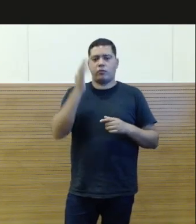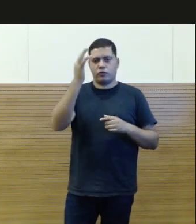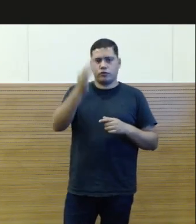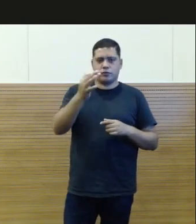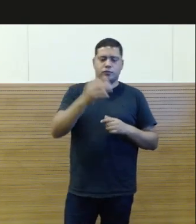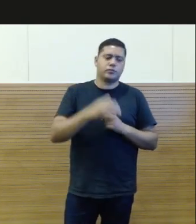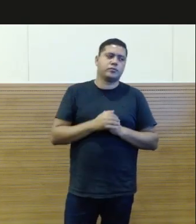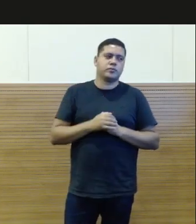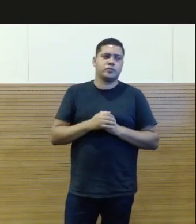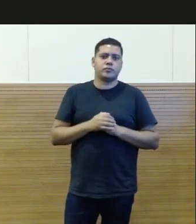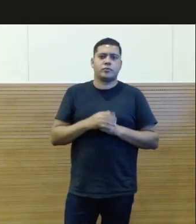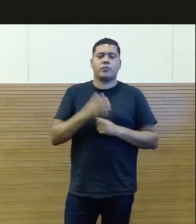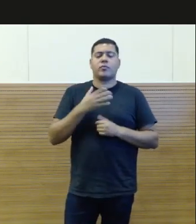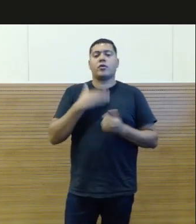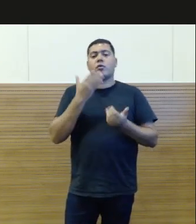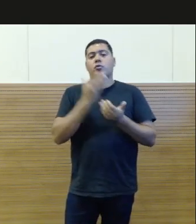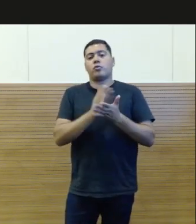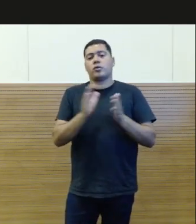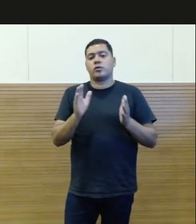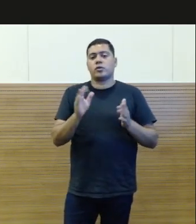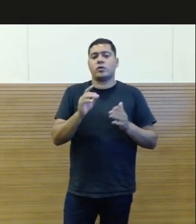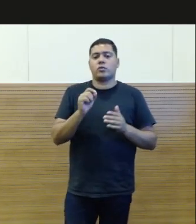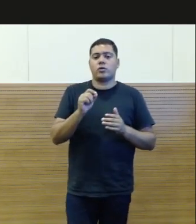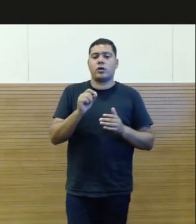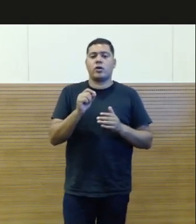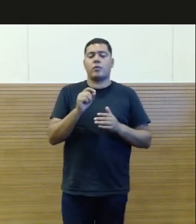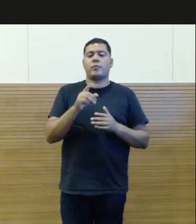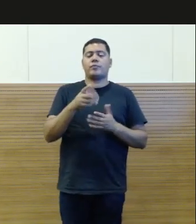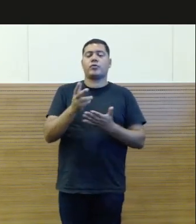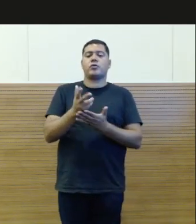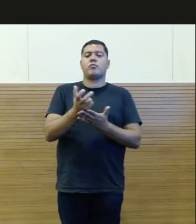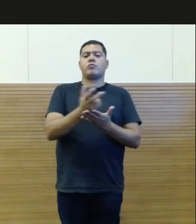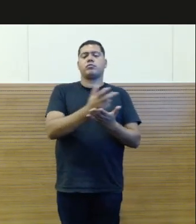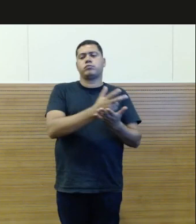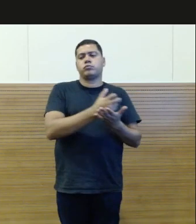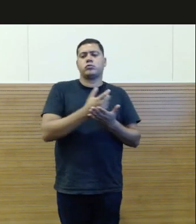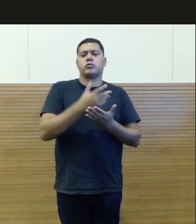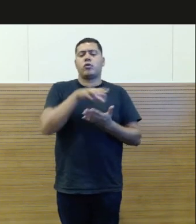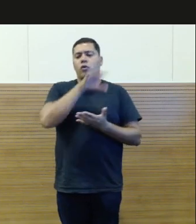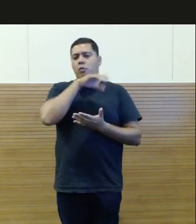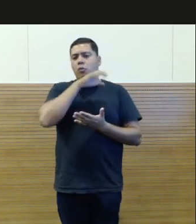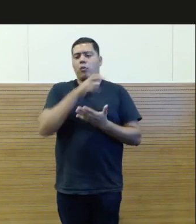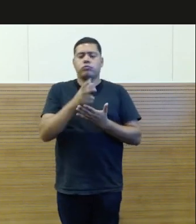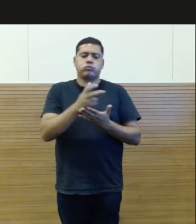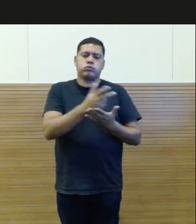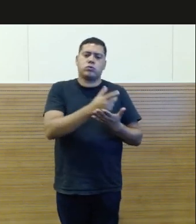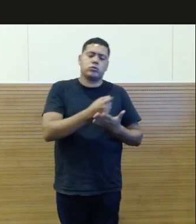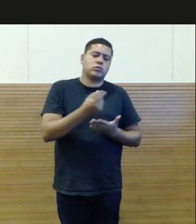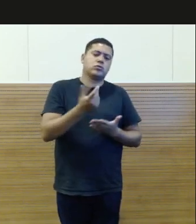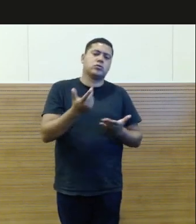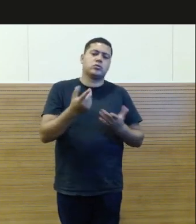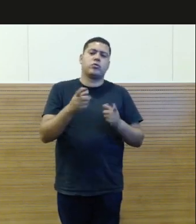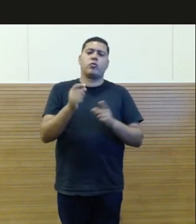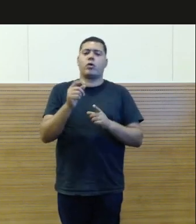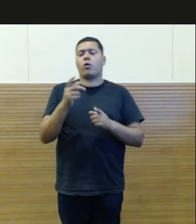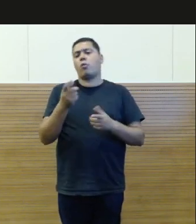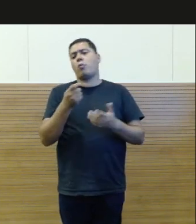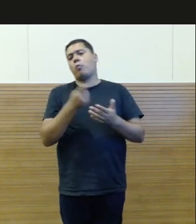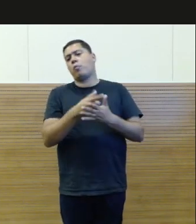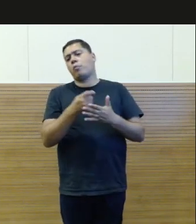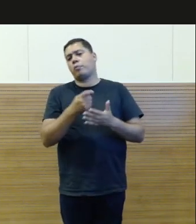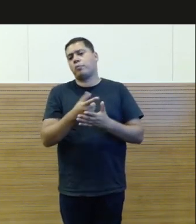futuro, né? E encerro com a questão dos impostos. A gente sabe que, historicamente, o preço de